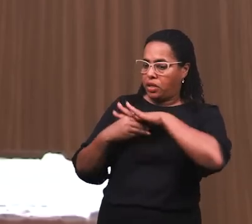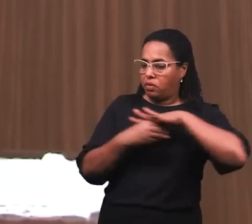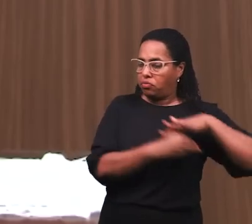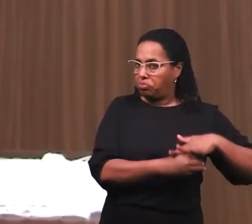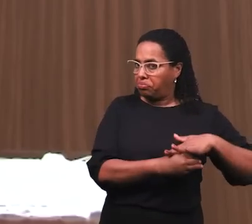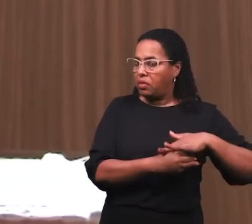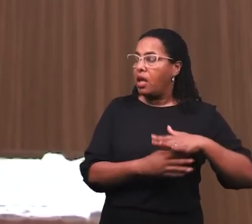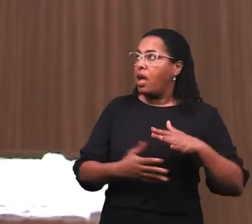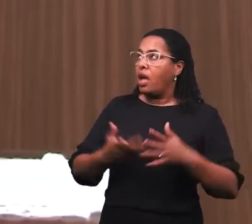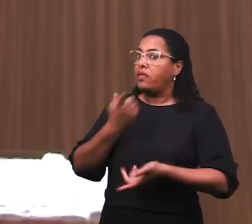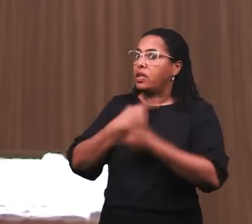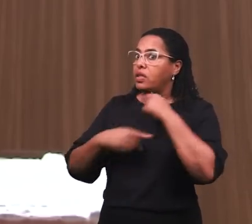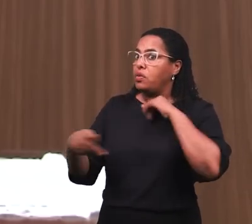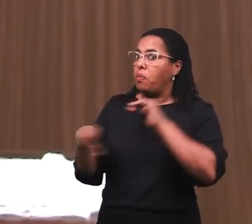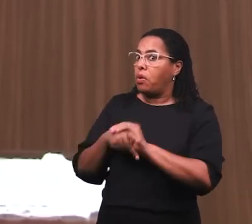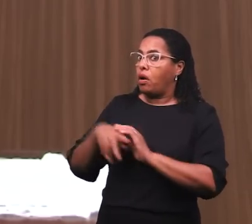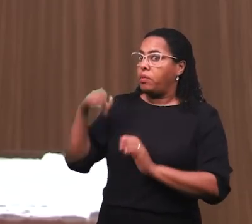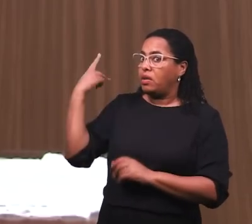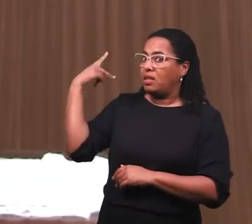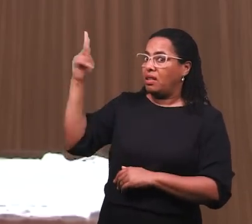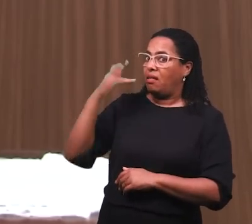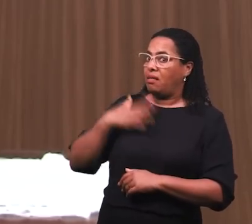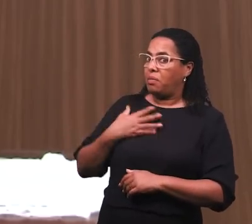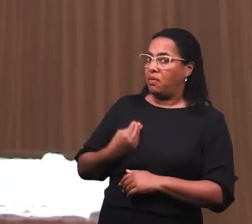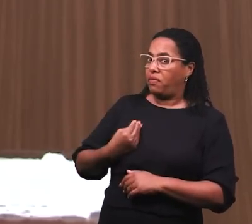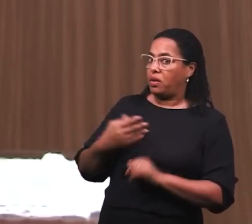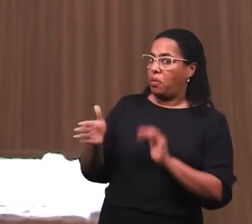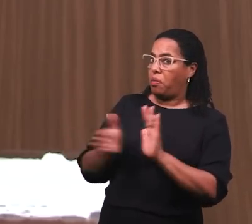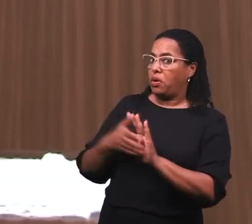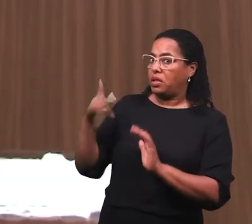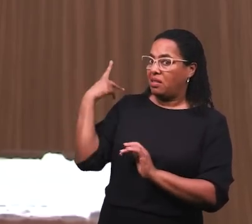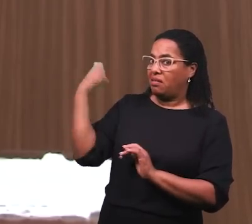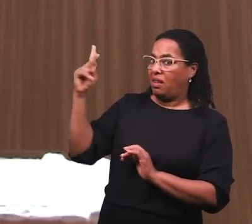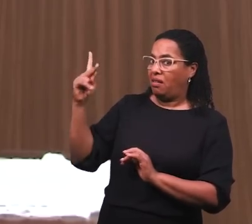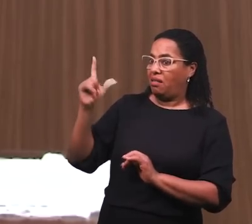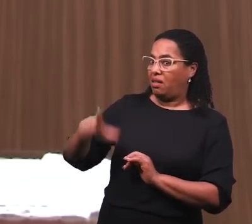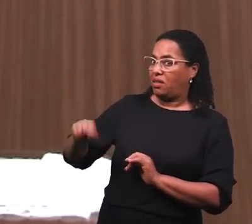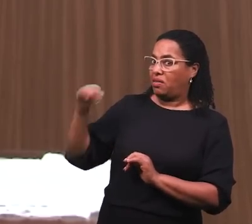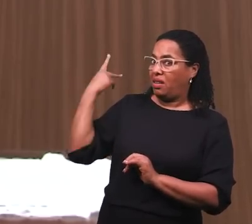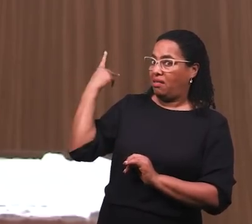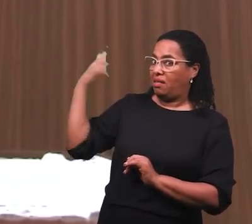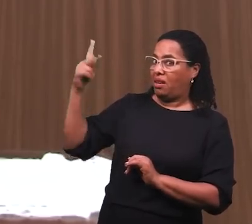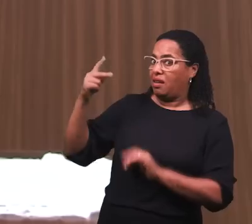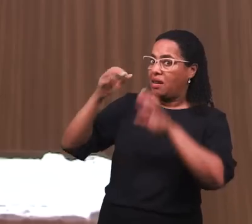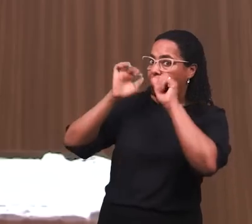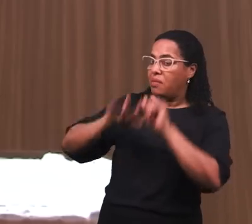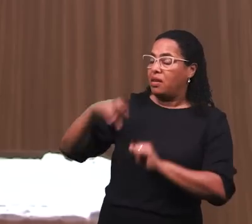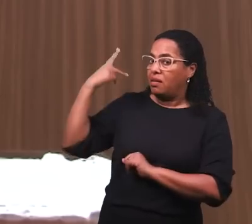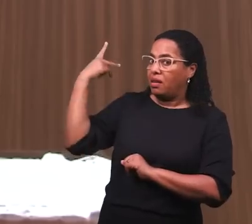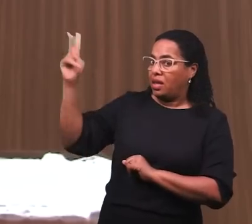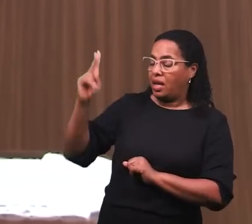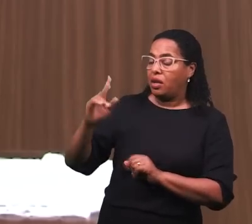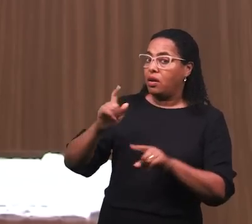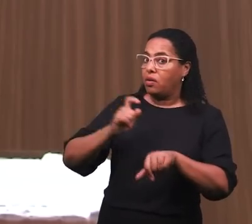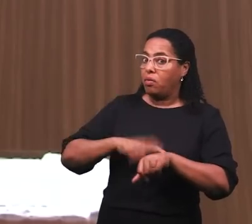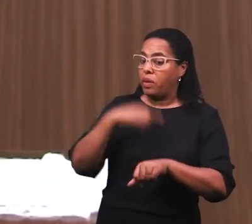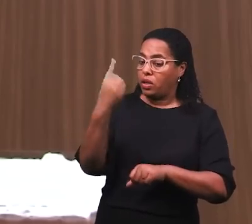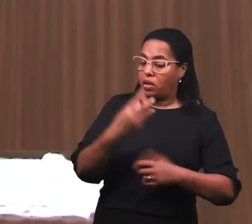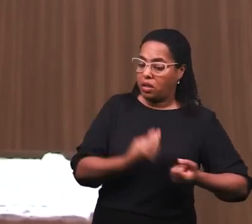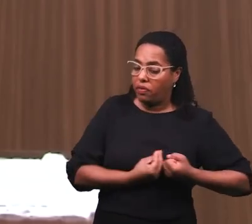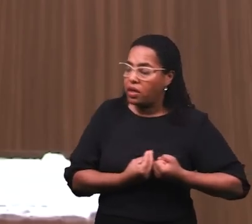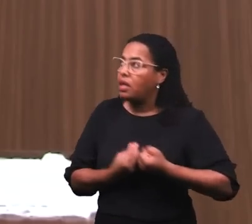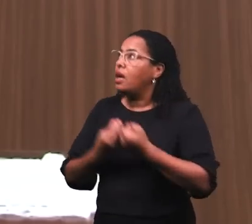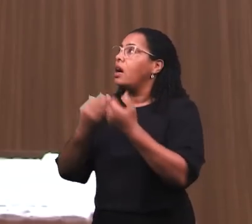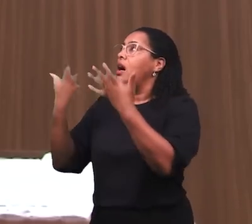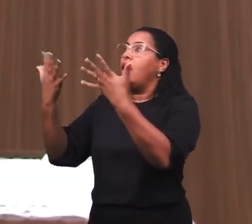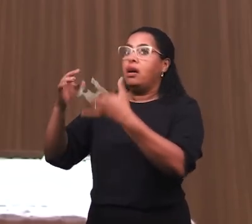chamou. O projeto é dele, a escolha é dele, a bênção é dele. E quando nos colocamos à disposição dele, ele